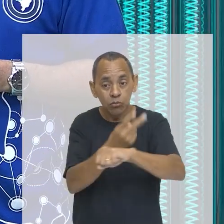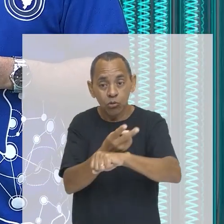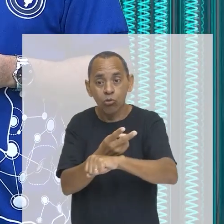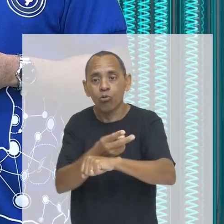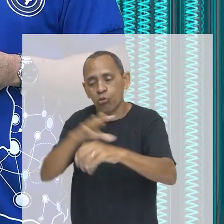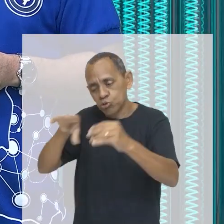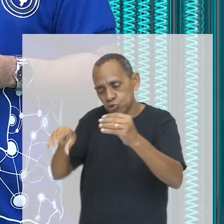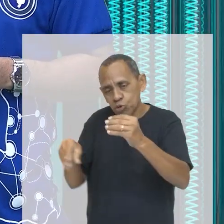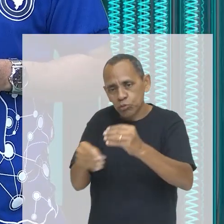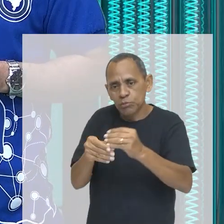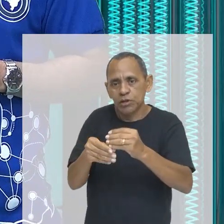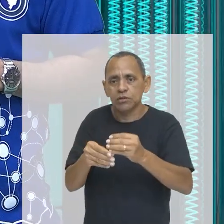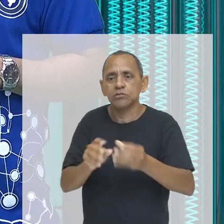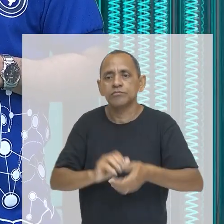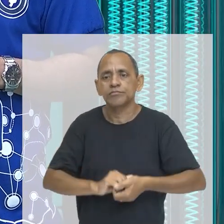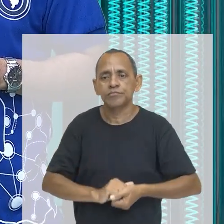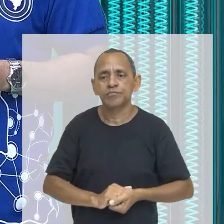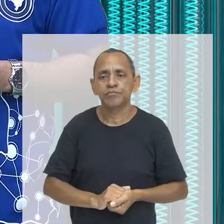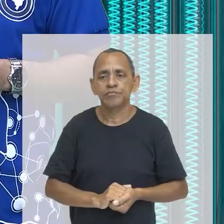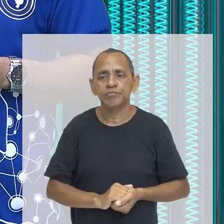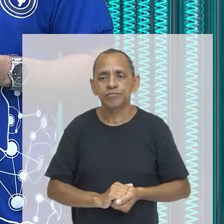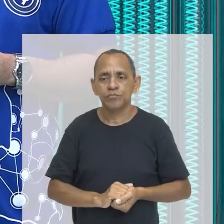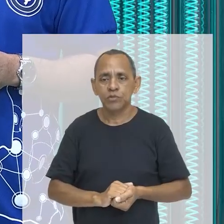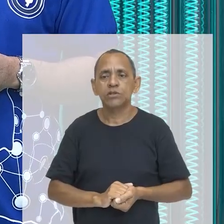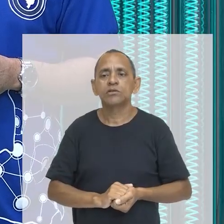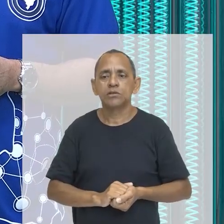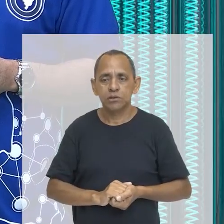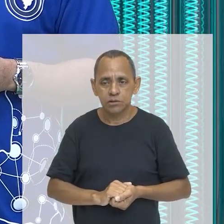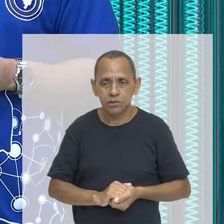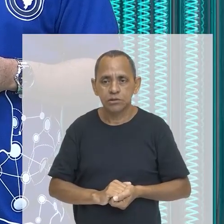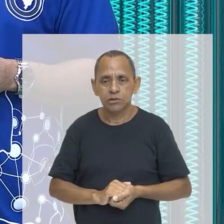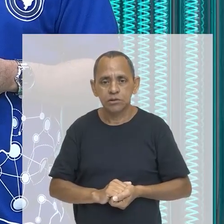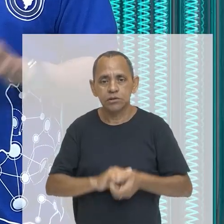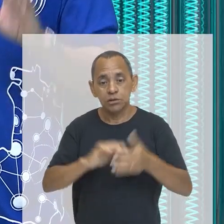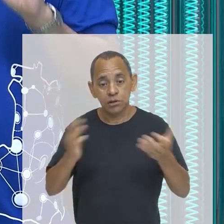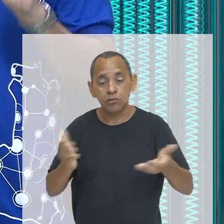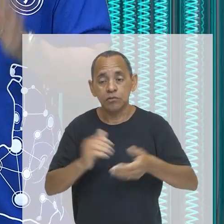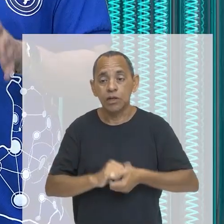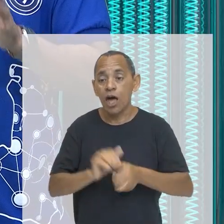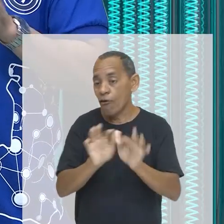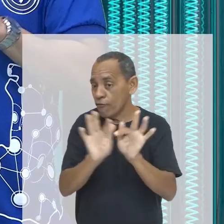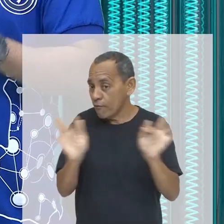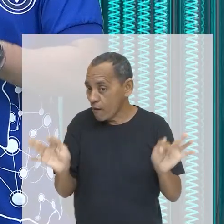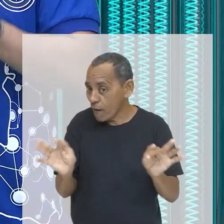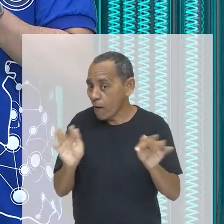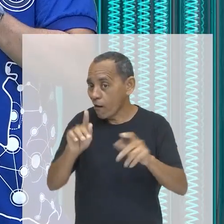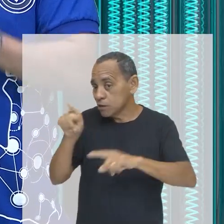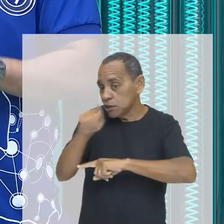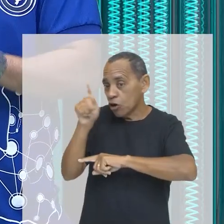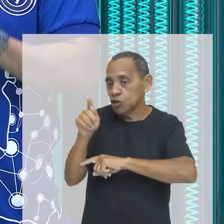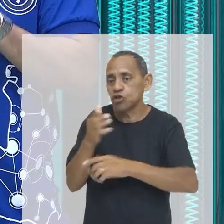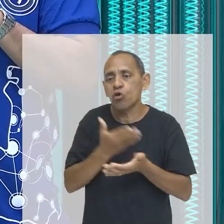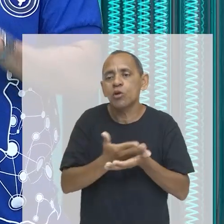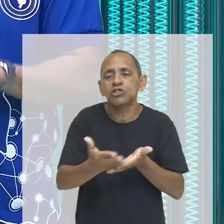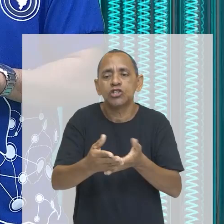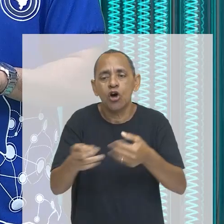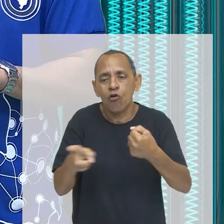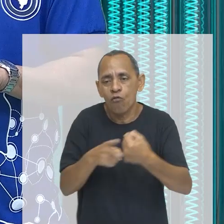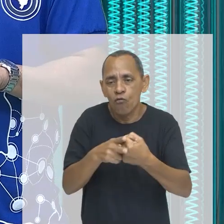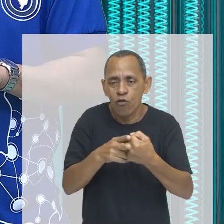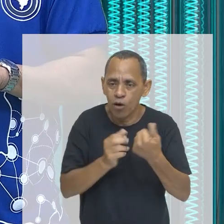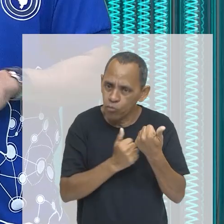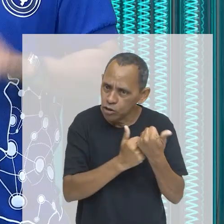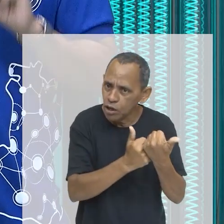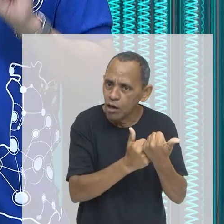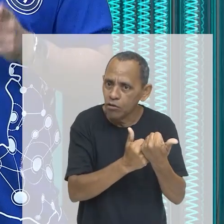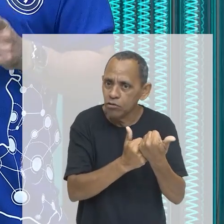Perceberam? Frases interrogativas com verbos modais sempre iniciarão com o verbo